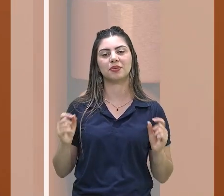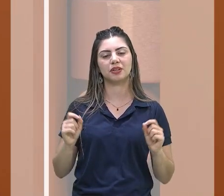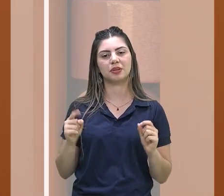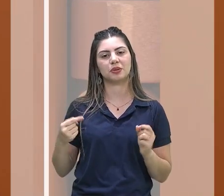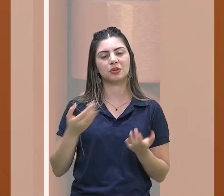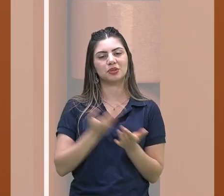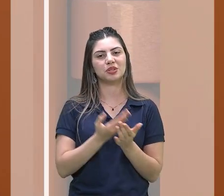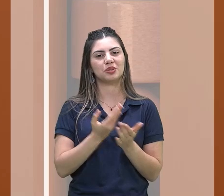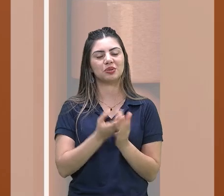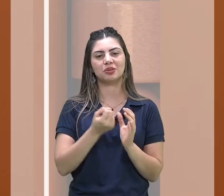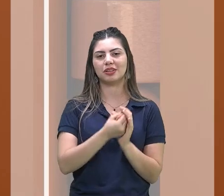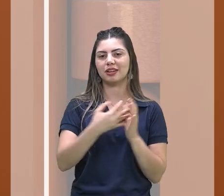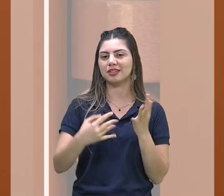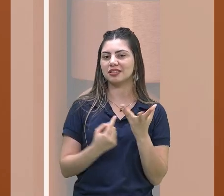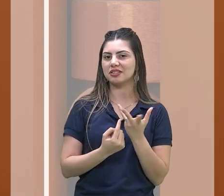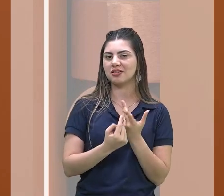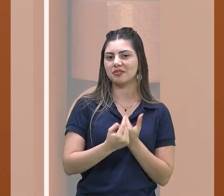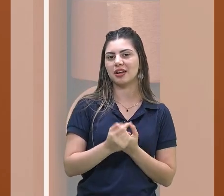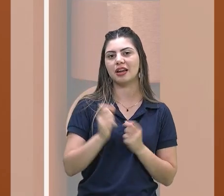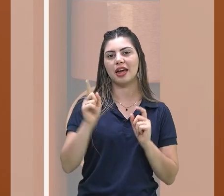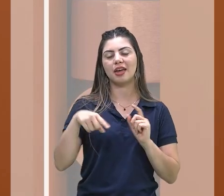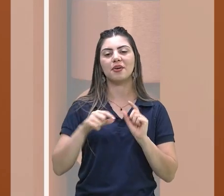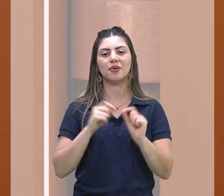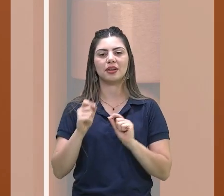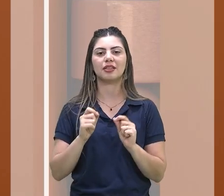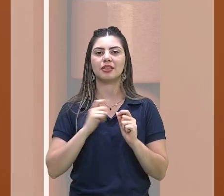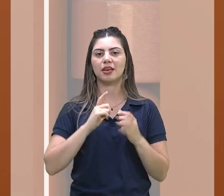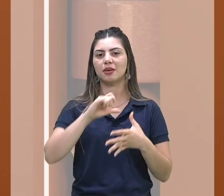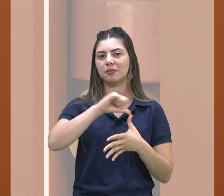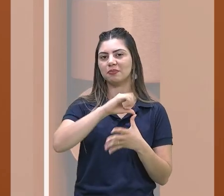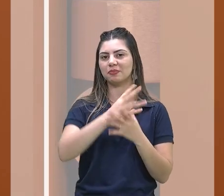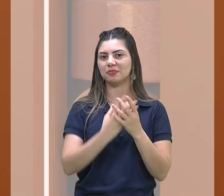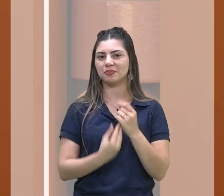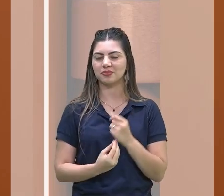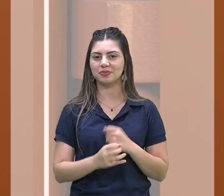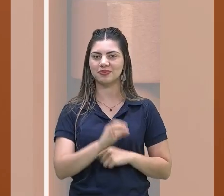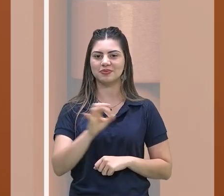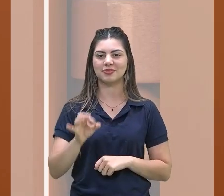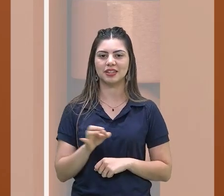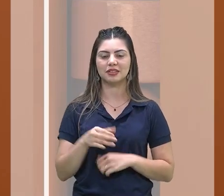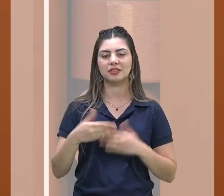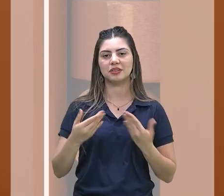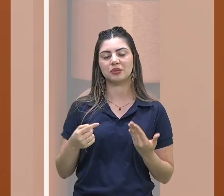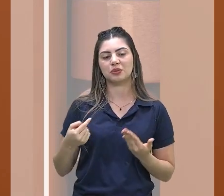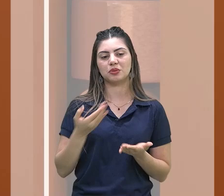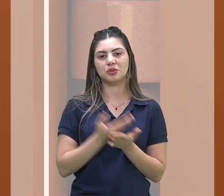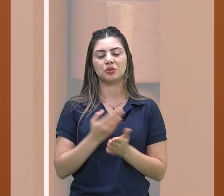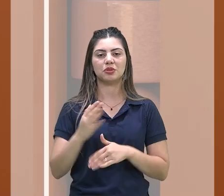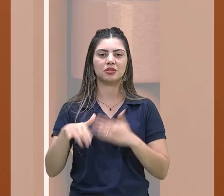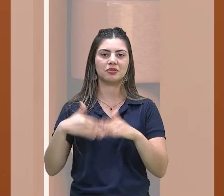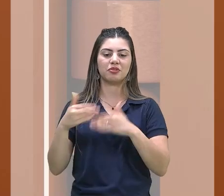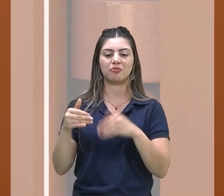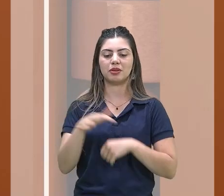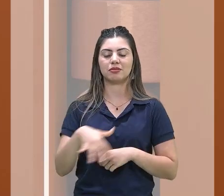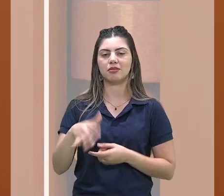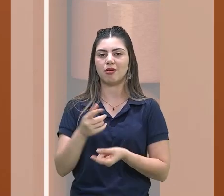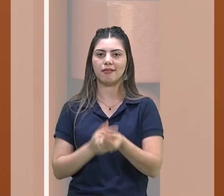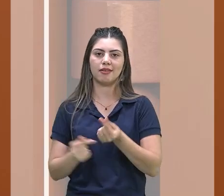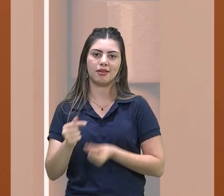estuda essas características do mercado comum do Sul, Mercosul, através do desenvolvimento